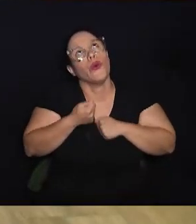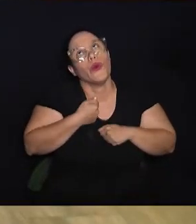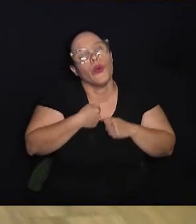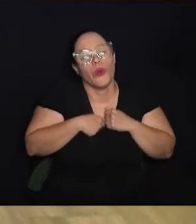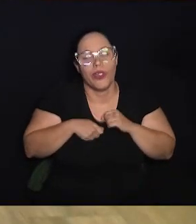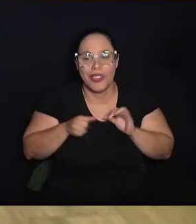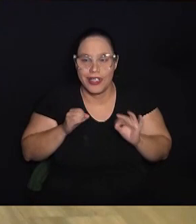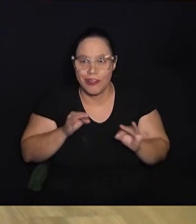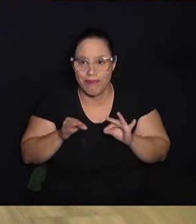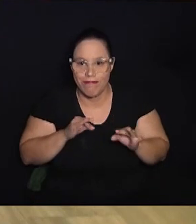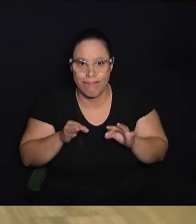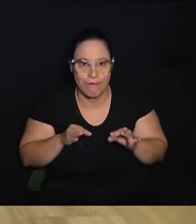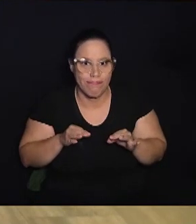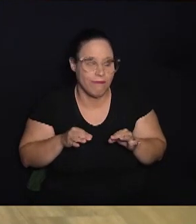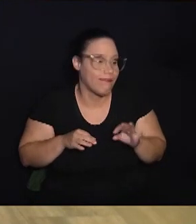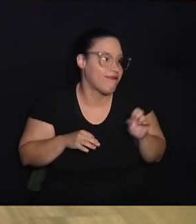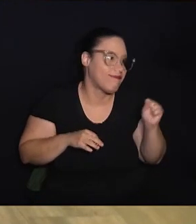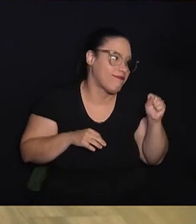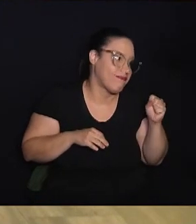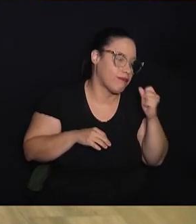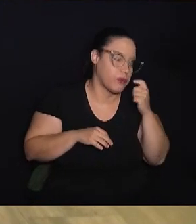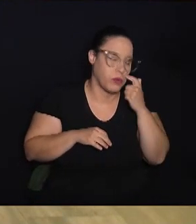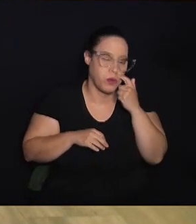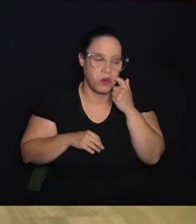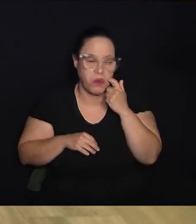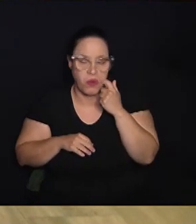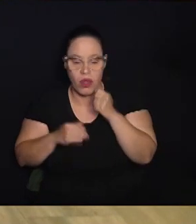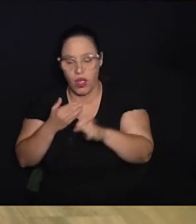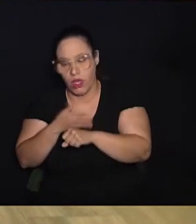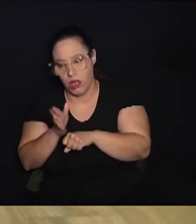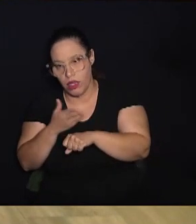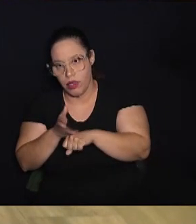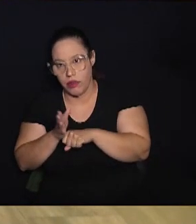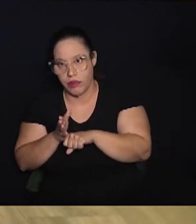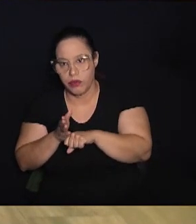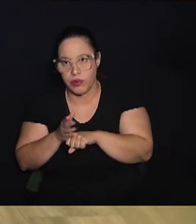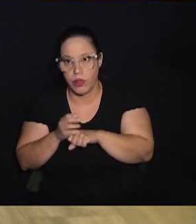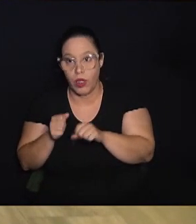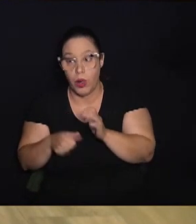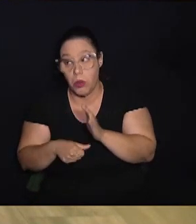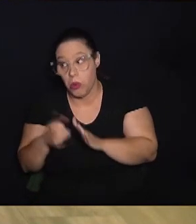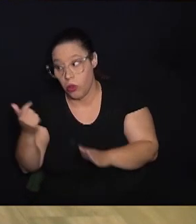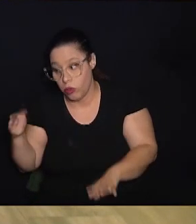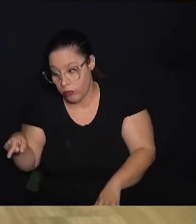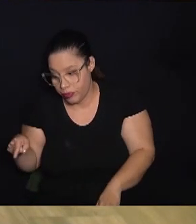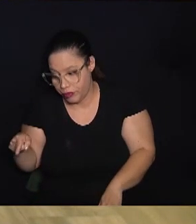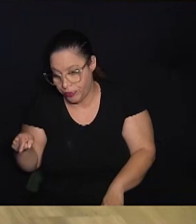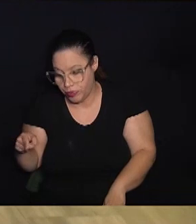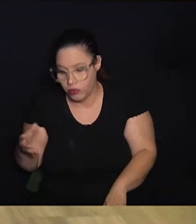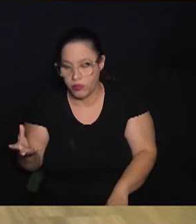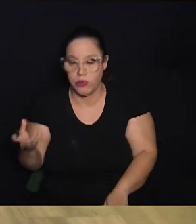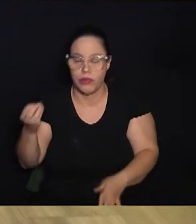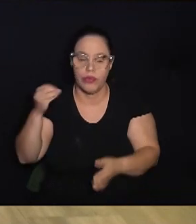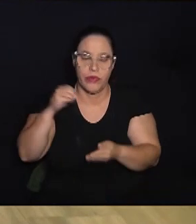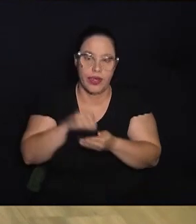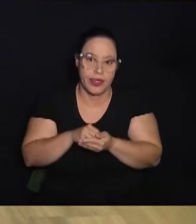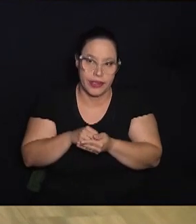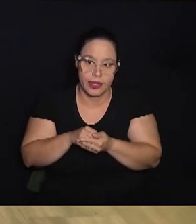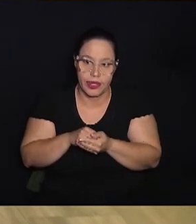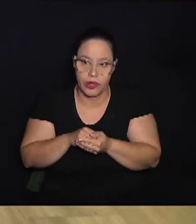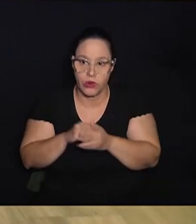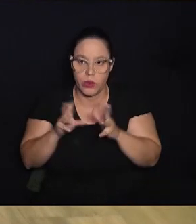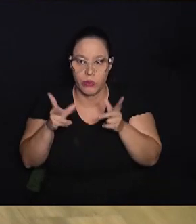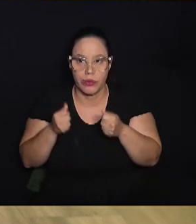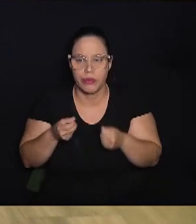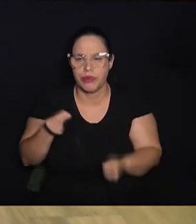acho que Às vezes sim mas e aí na prática então assim por um lado você consegue ter acesso Muito mais coisa que você tinha do que você